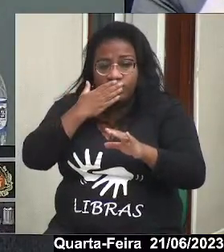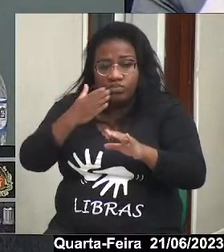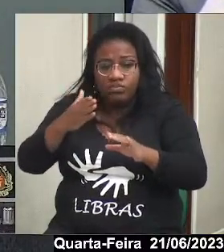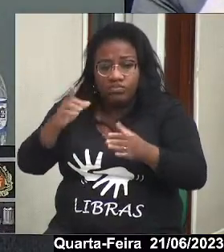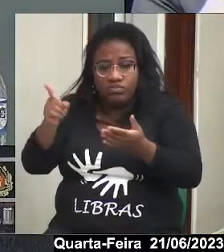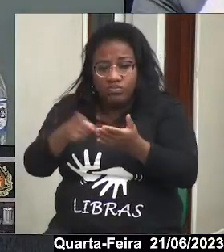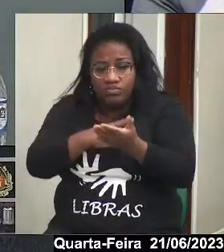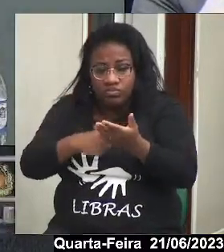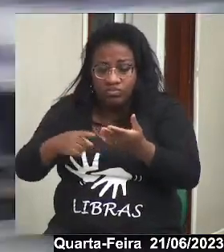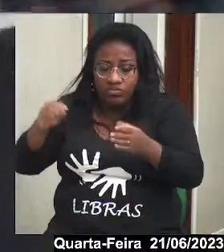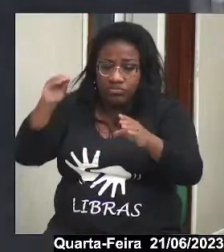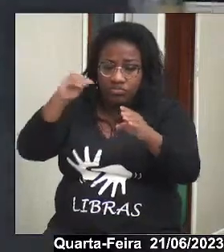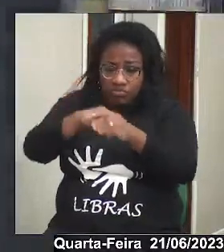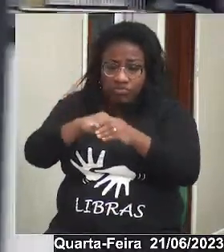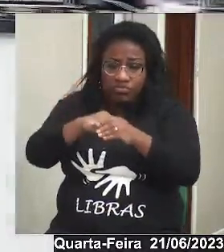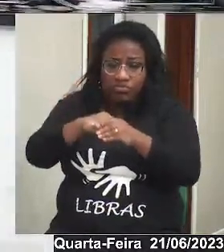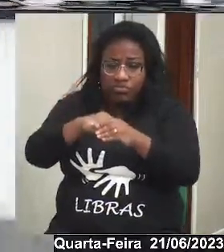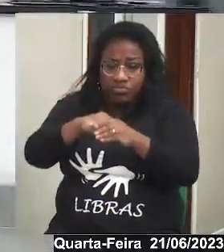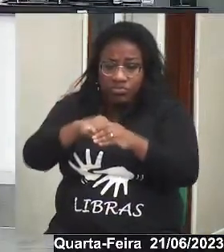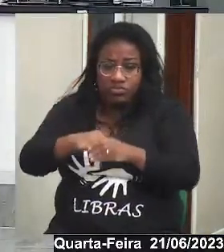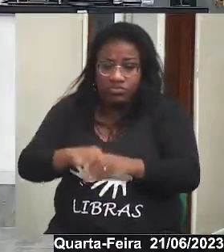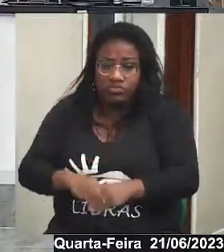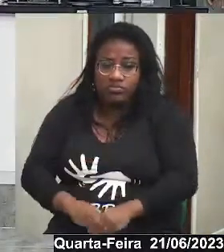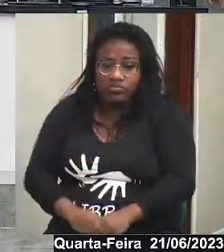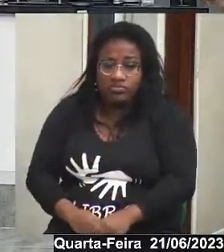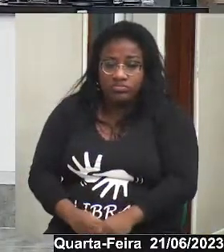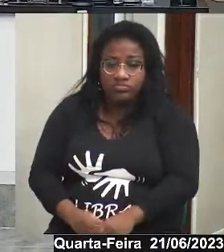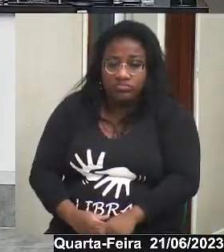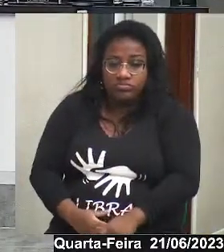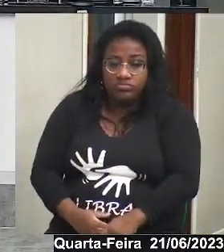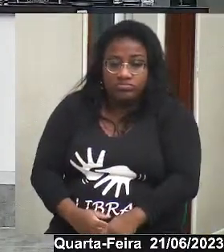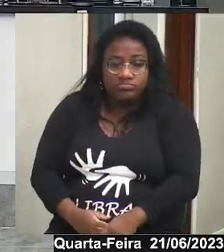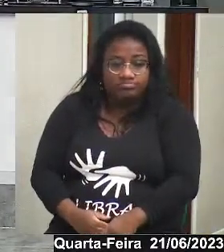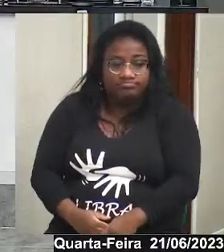Solicito aos senhores vereadores que resistam seus votos.